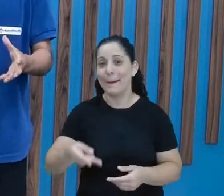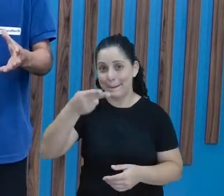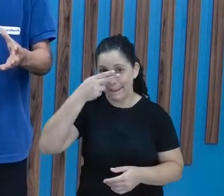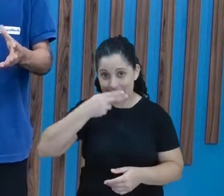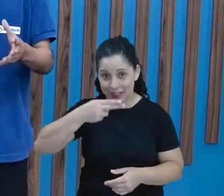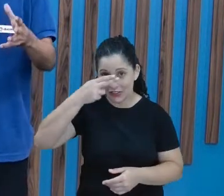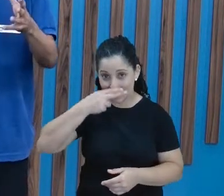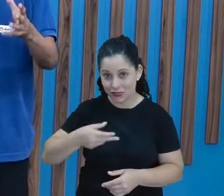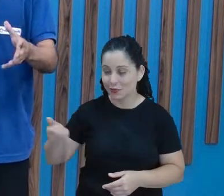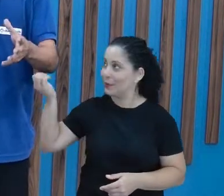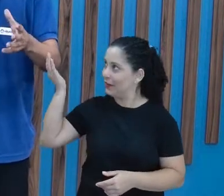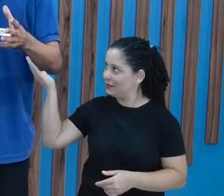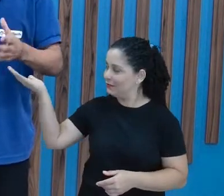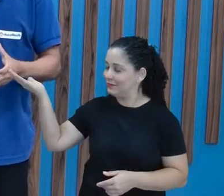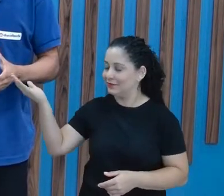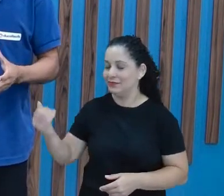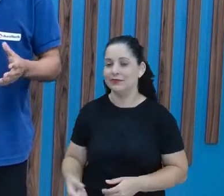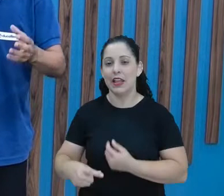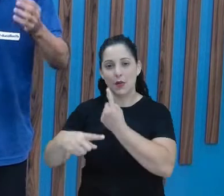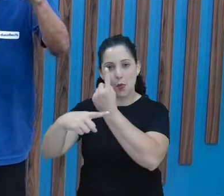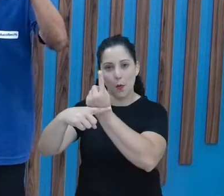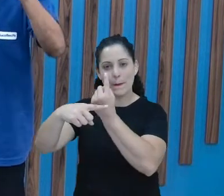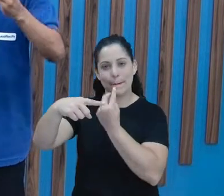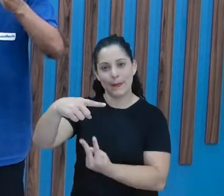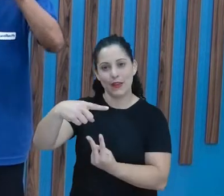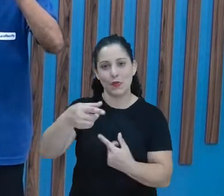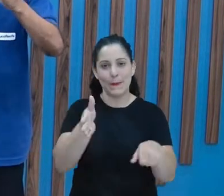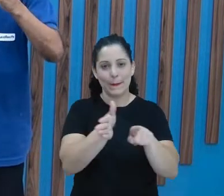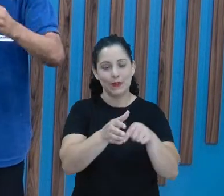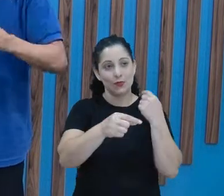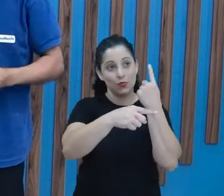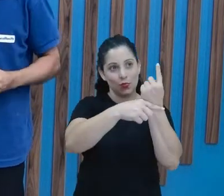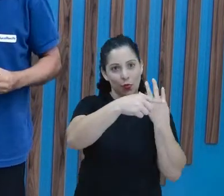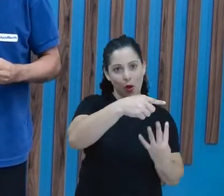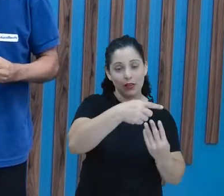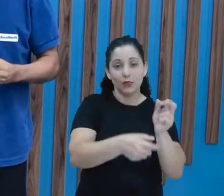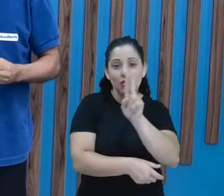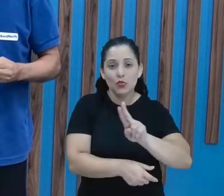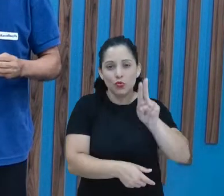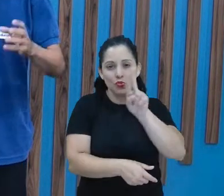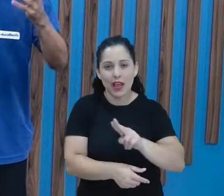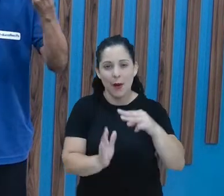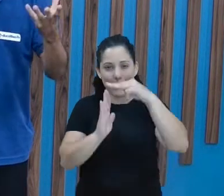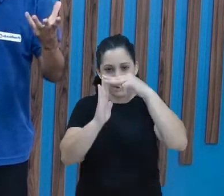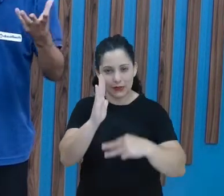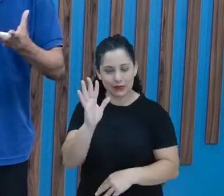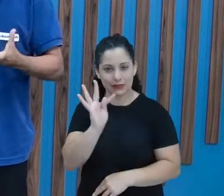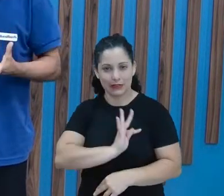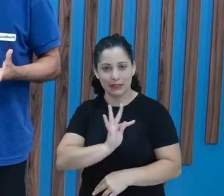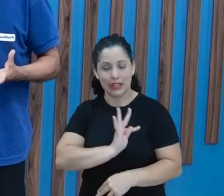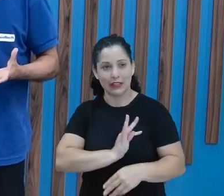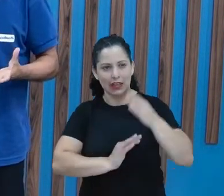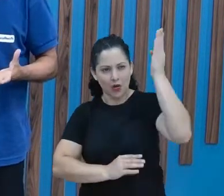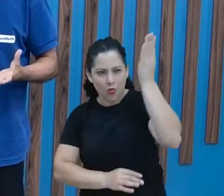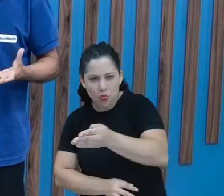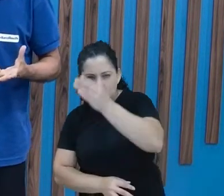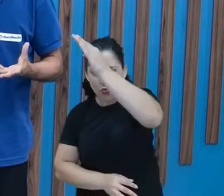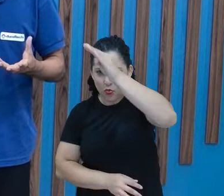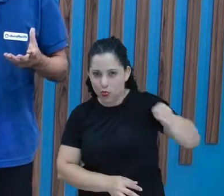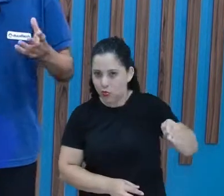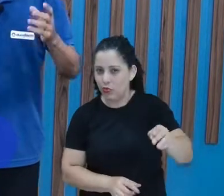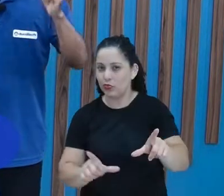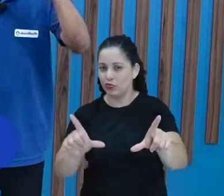questão, 1 meio menos 1 quarto, e fazer pelo método borboleta. Aí você escolhe qual é melhor pra você, tá bom?